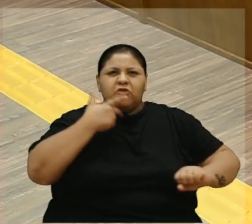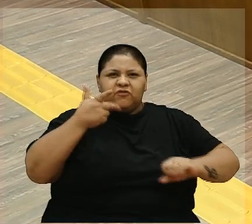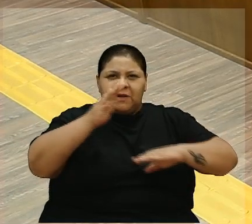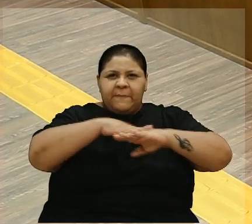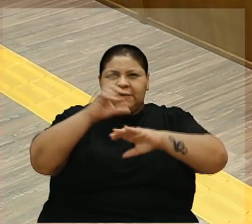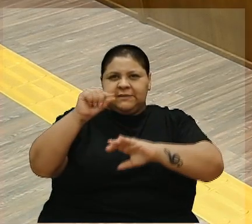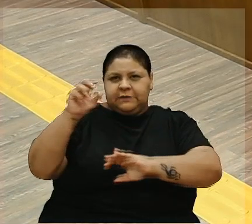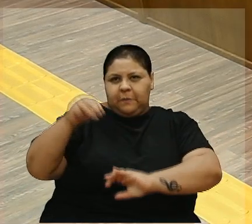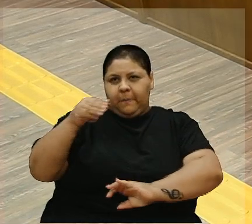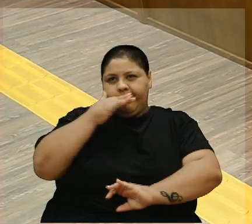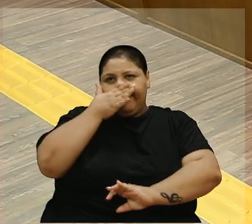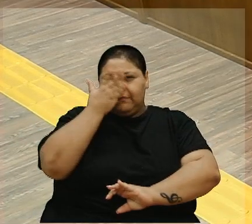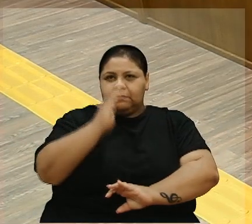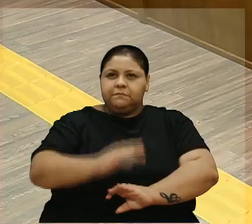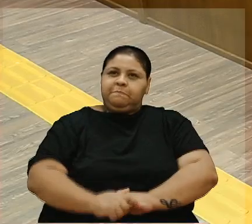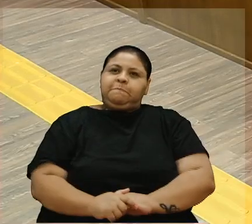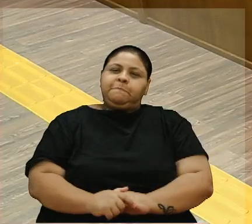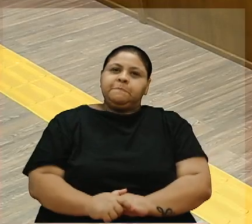alguma coisa.